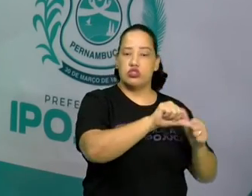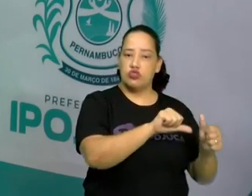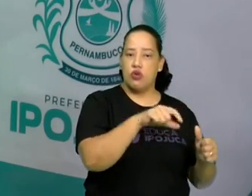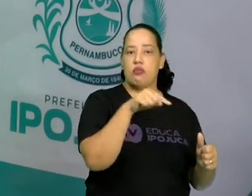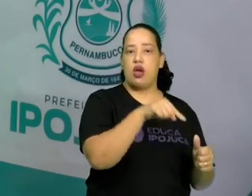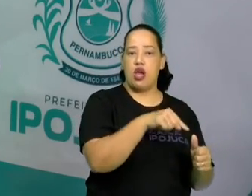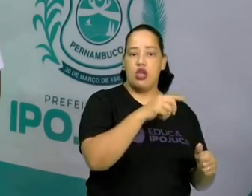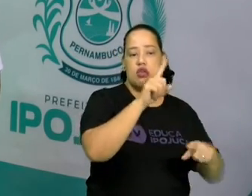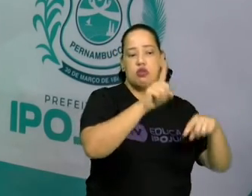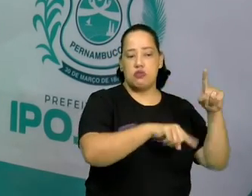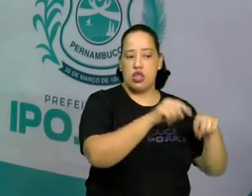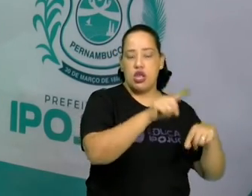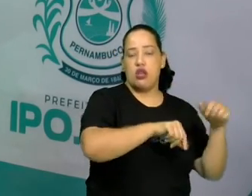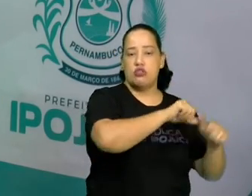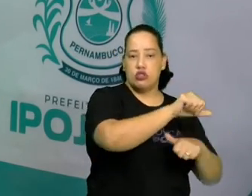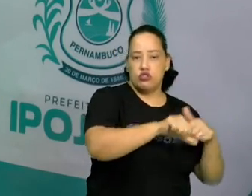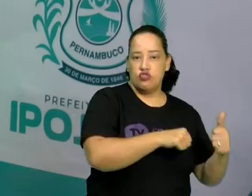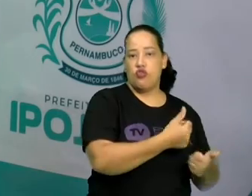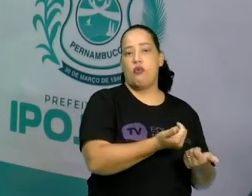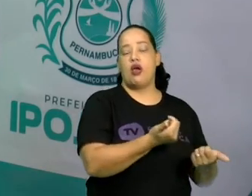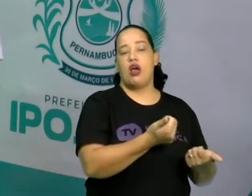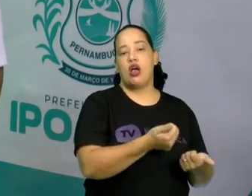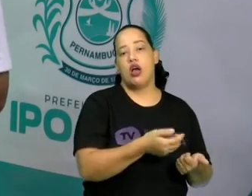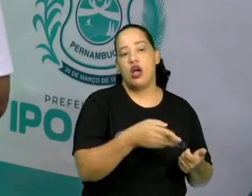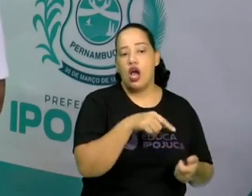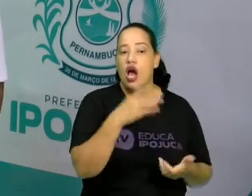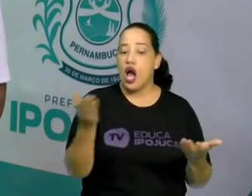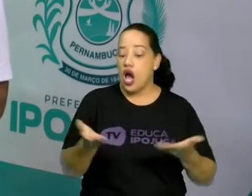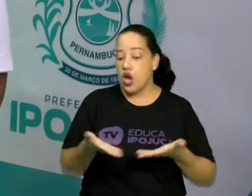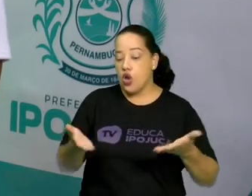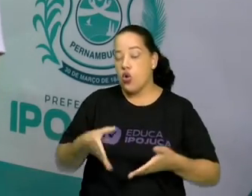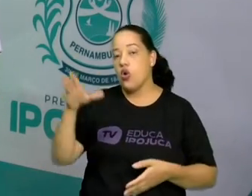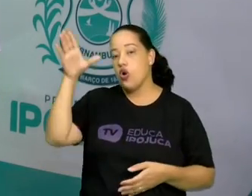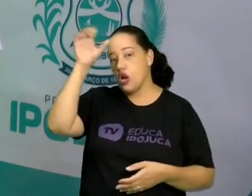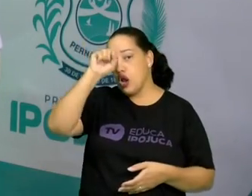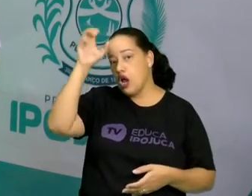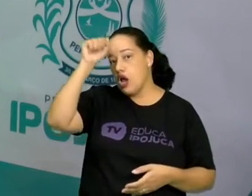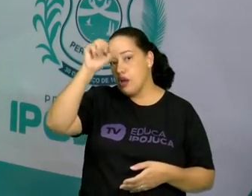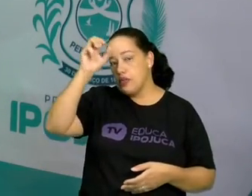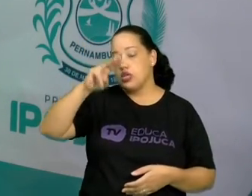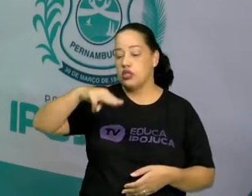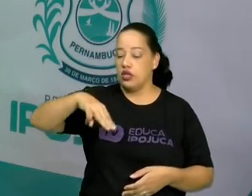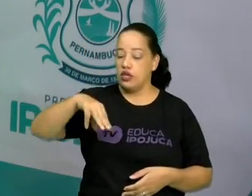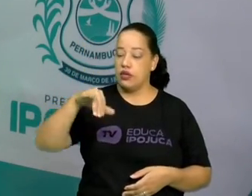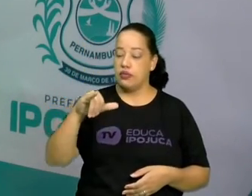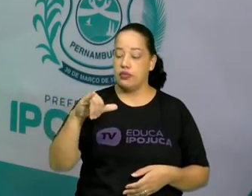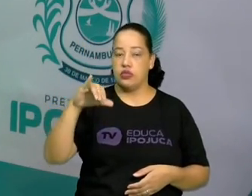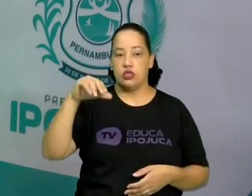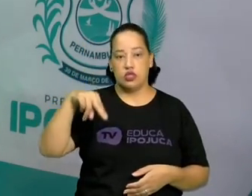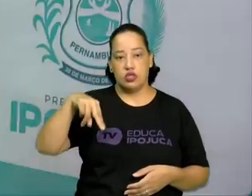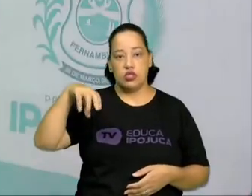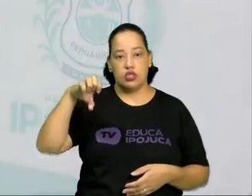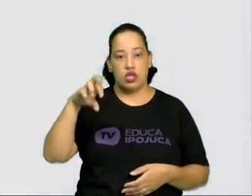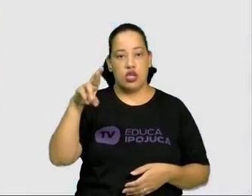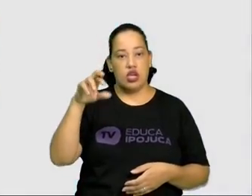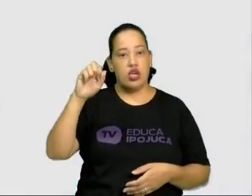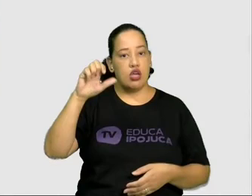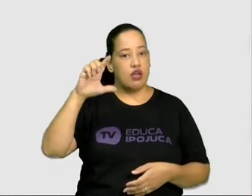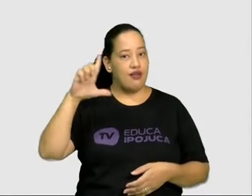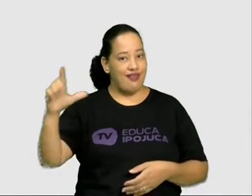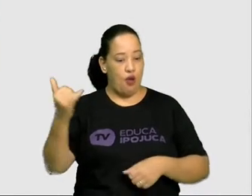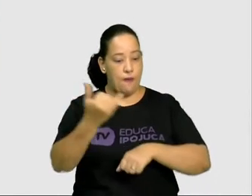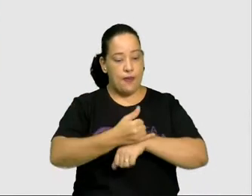de material. E aí vamos ver aqui na concepção da extração mineral. É extraída